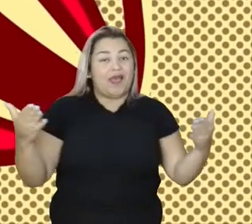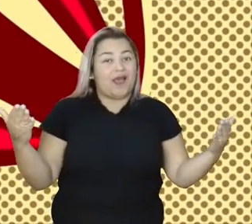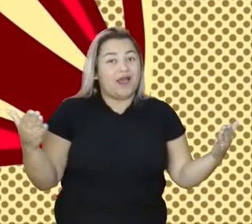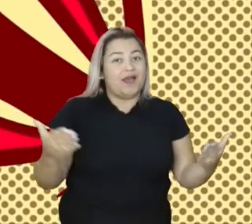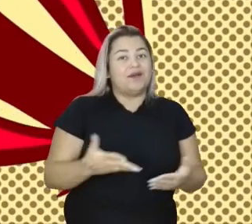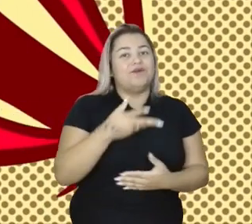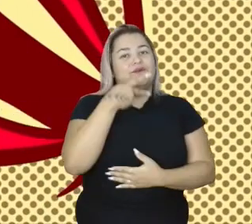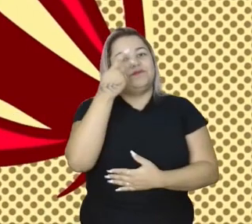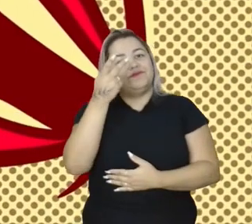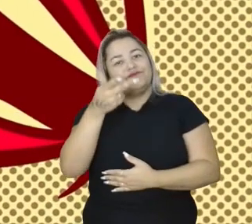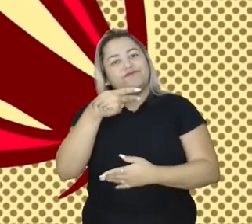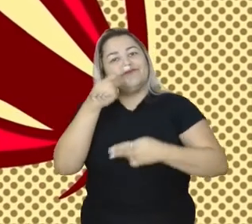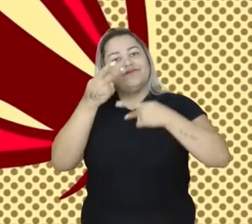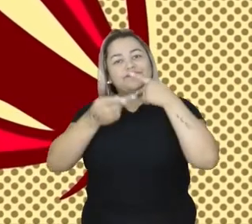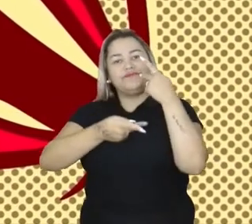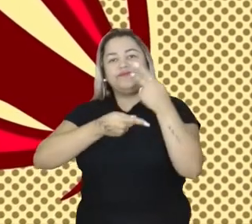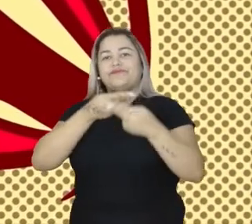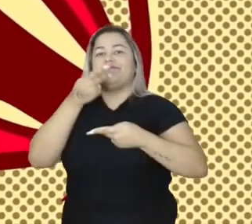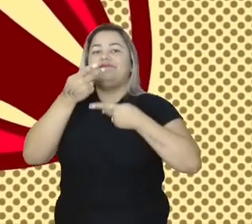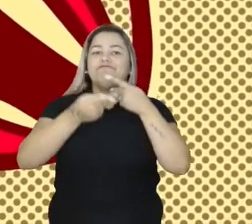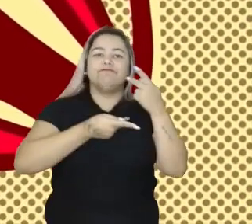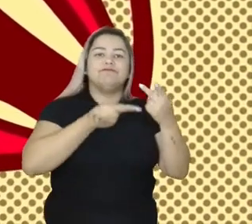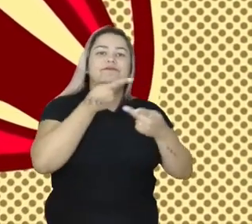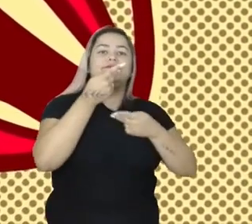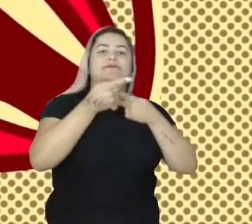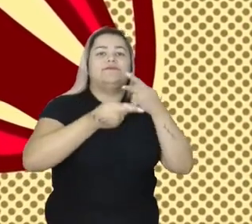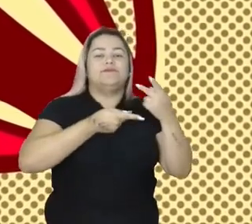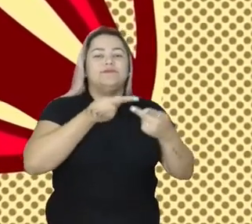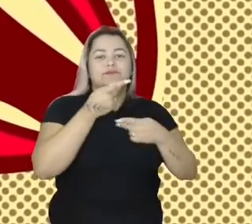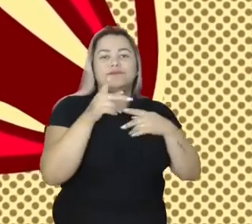Agora eu vou falar